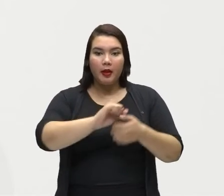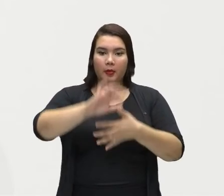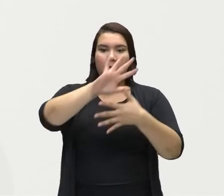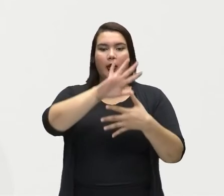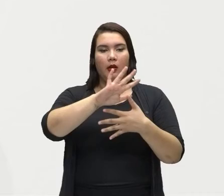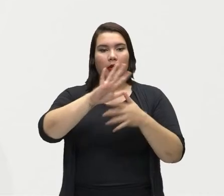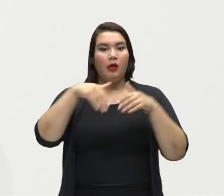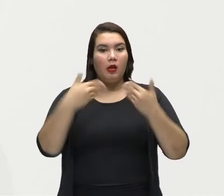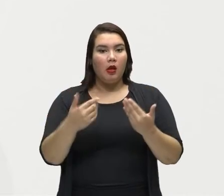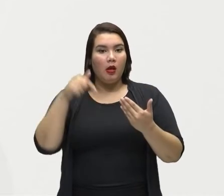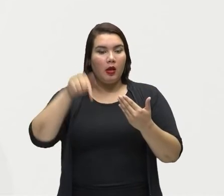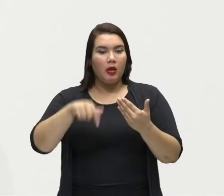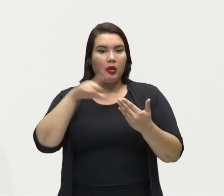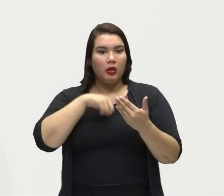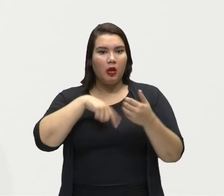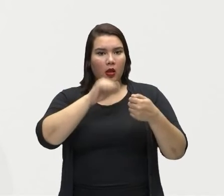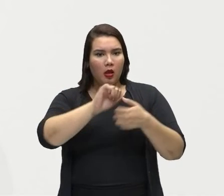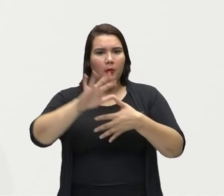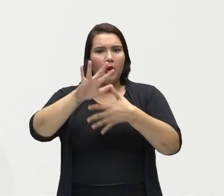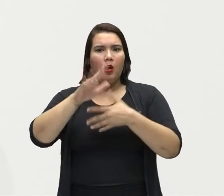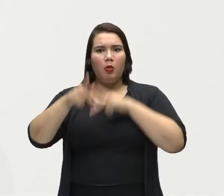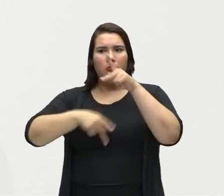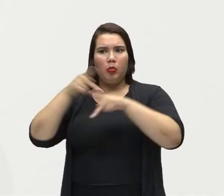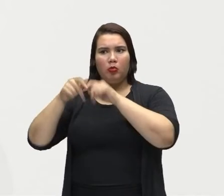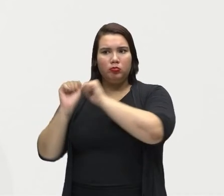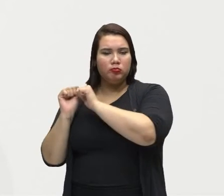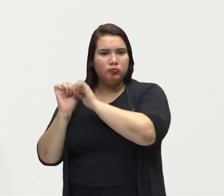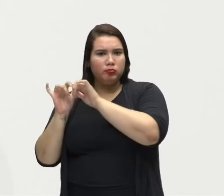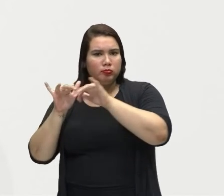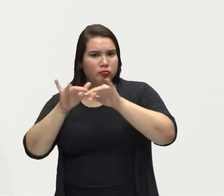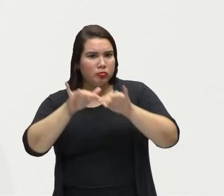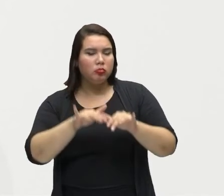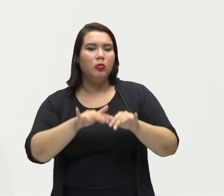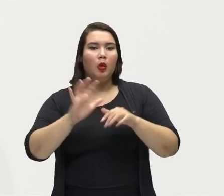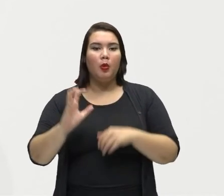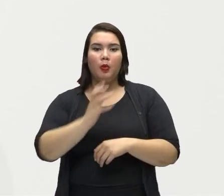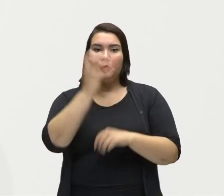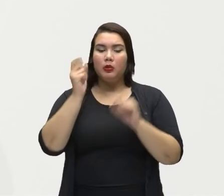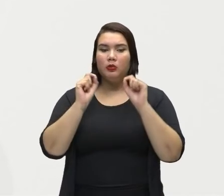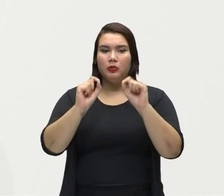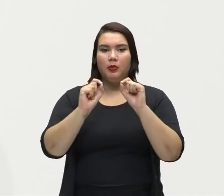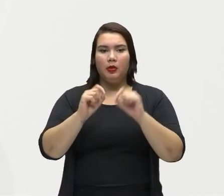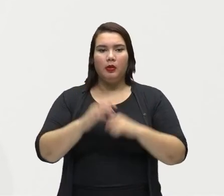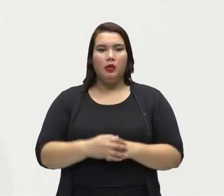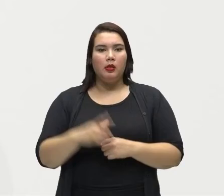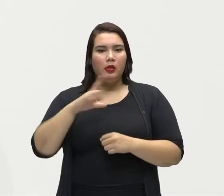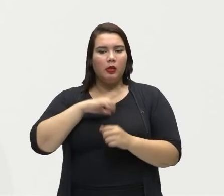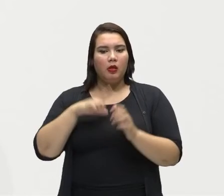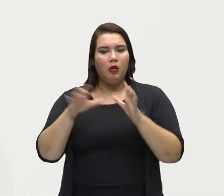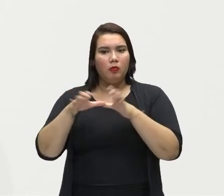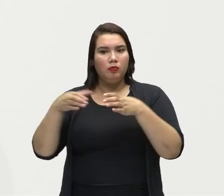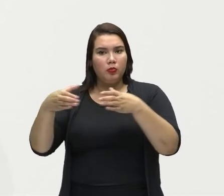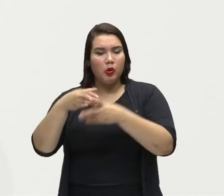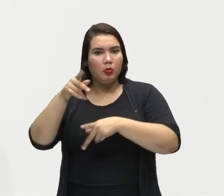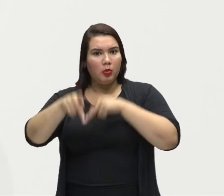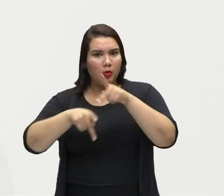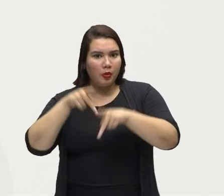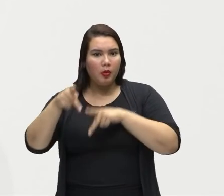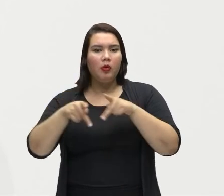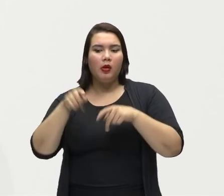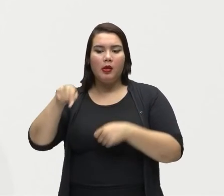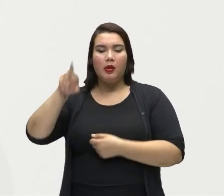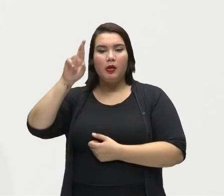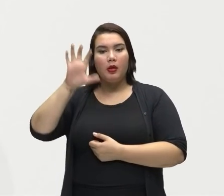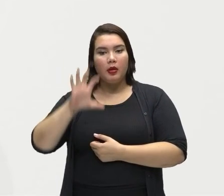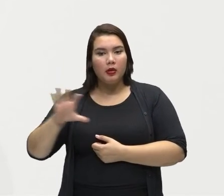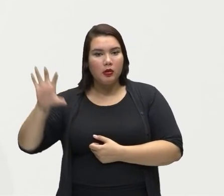de escravizados, de negros africanos, que vão ser escravizados no Brasil, vindos dessa